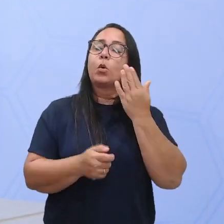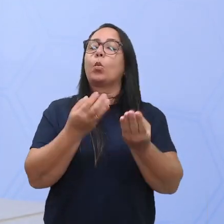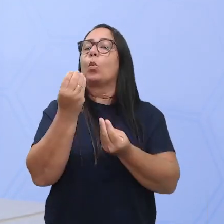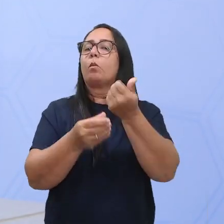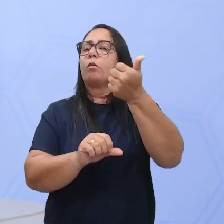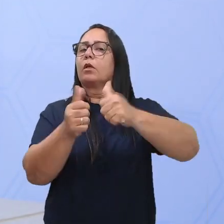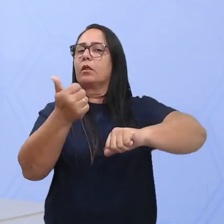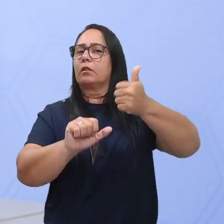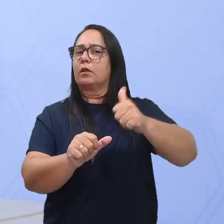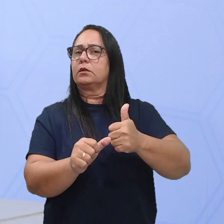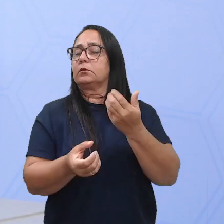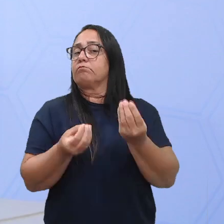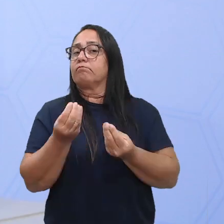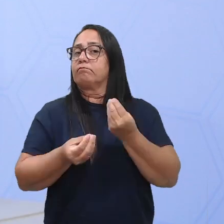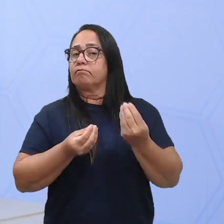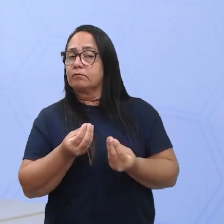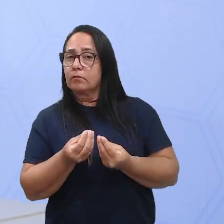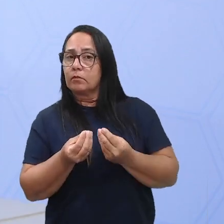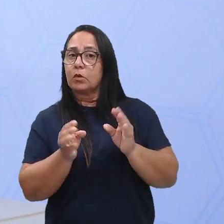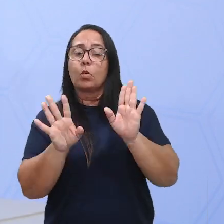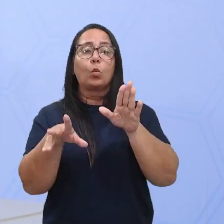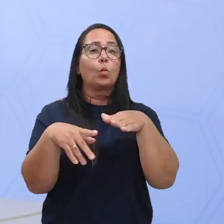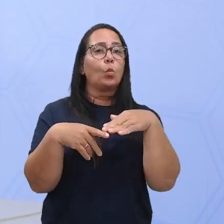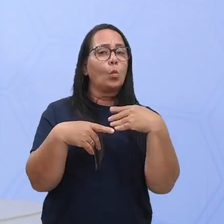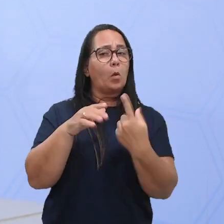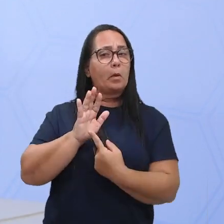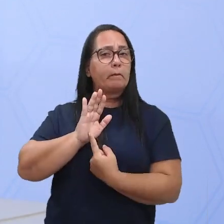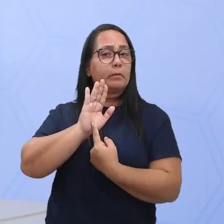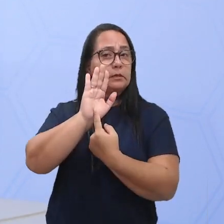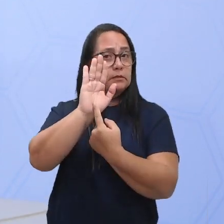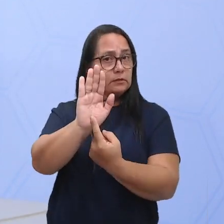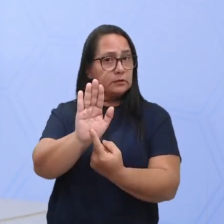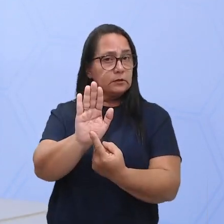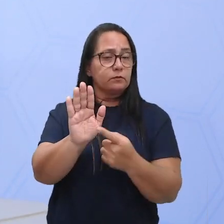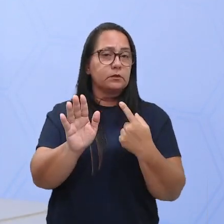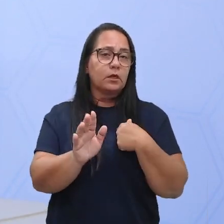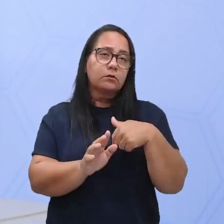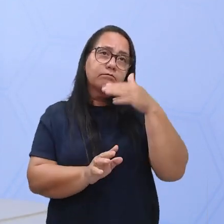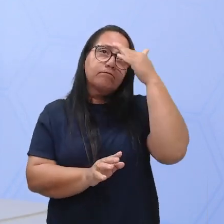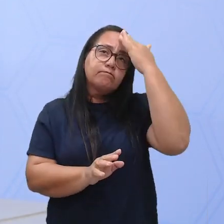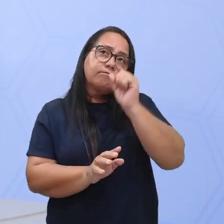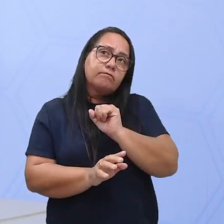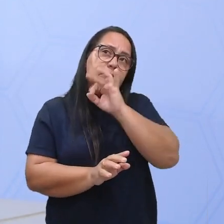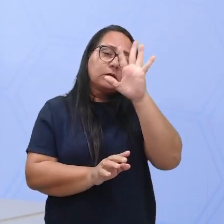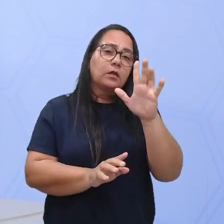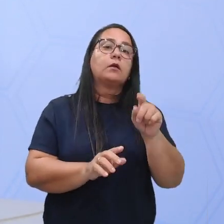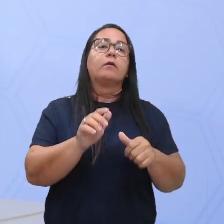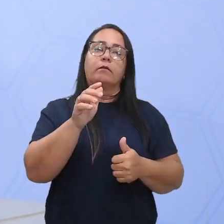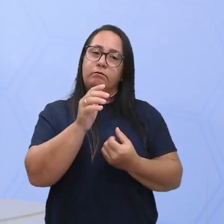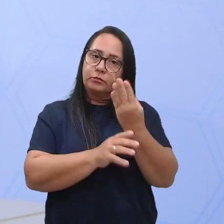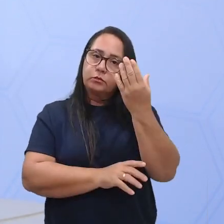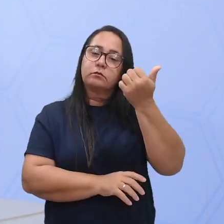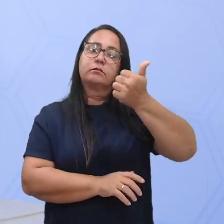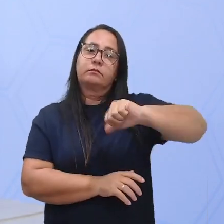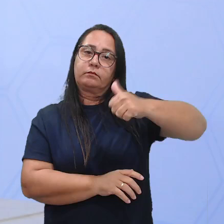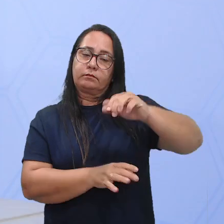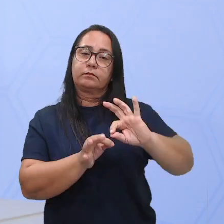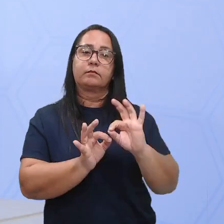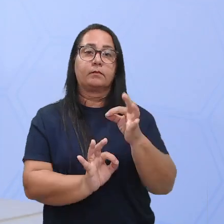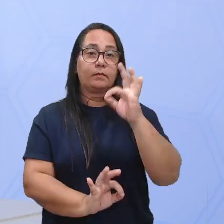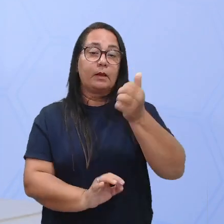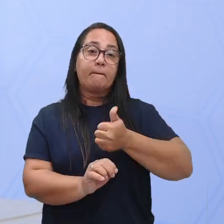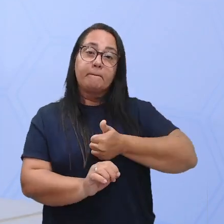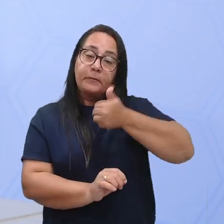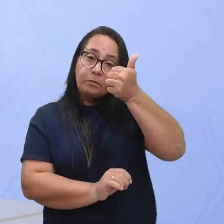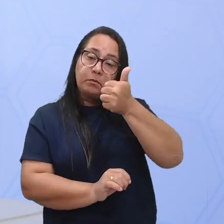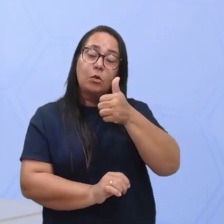analisar. Qual é a representatividade que aquele discurso tem para você? E aí você faz uma análise. O primeiro